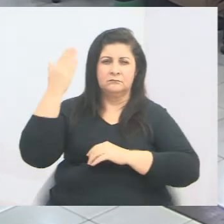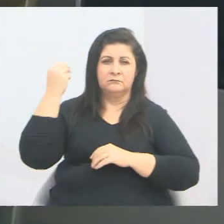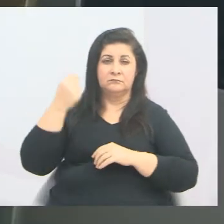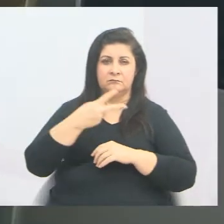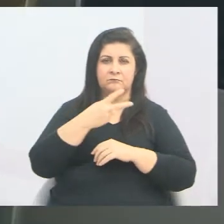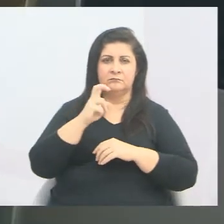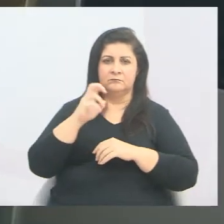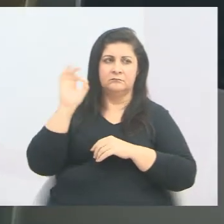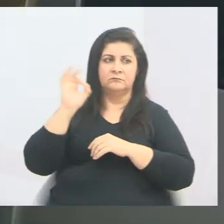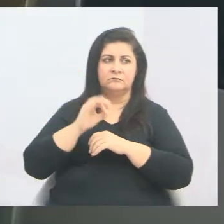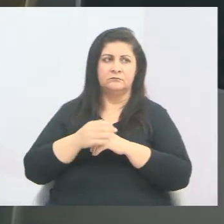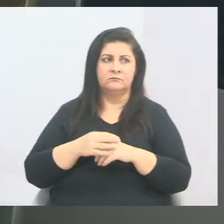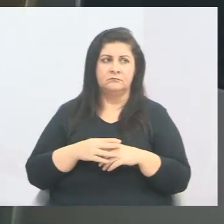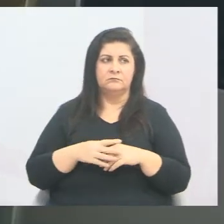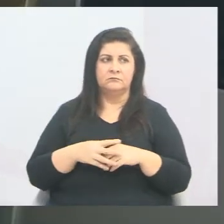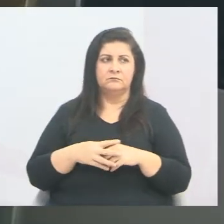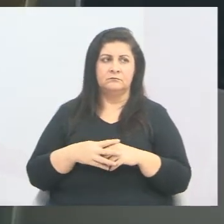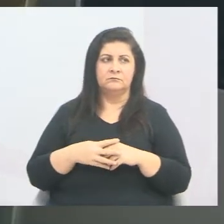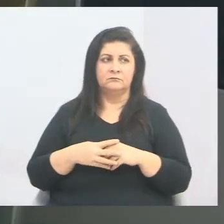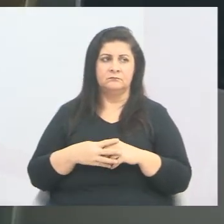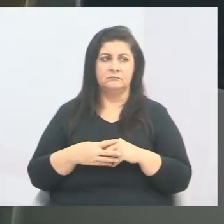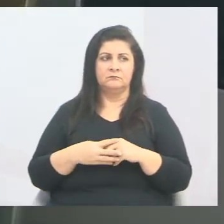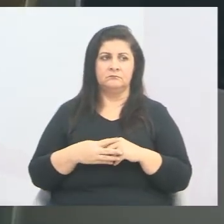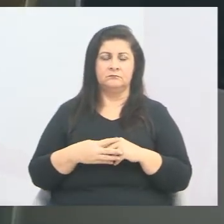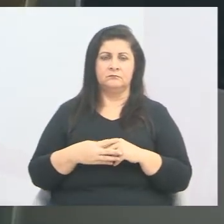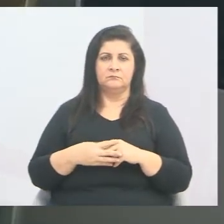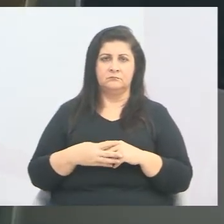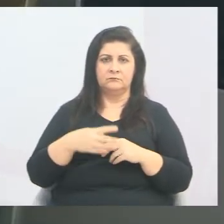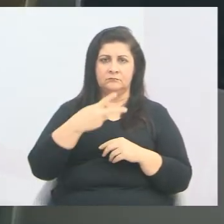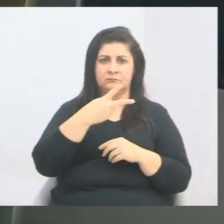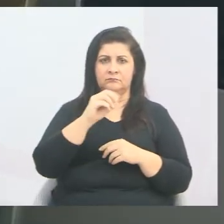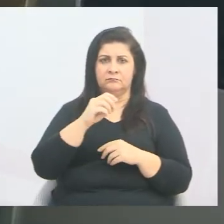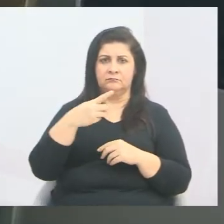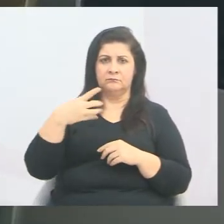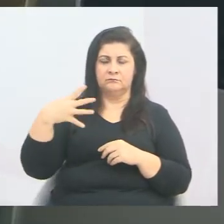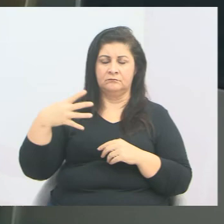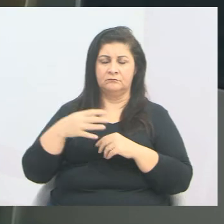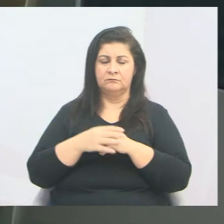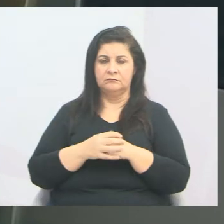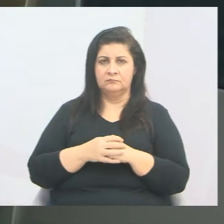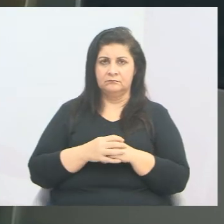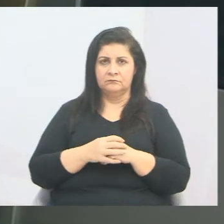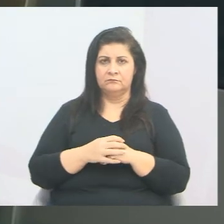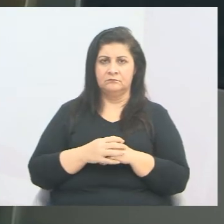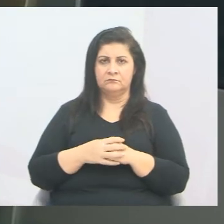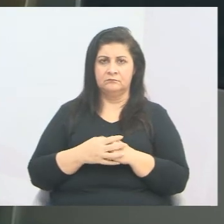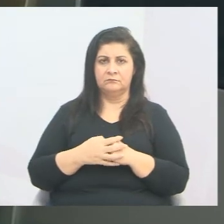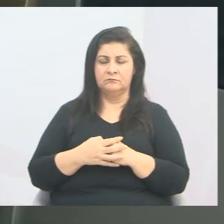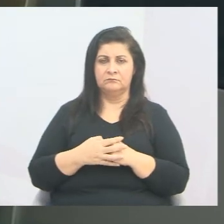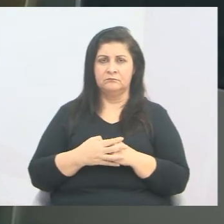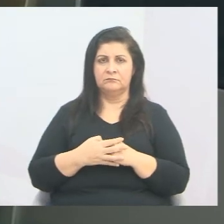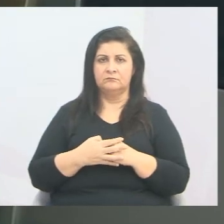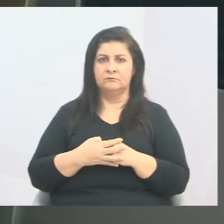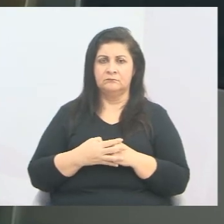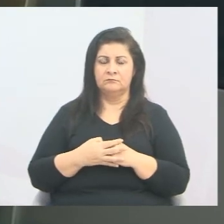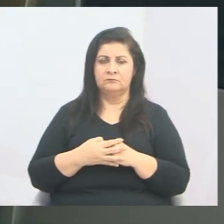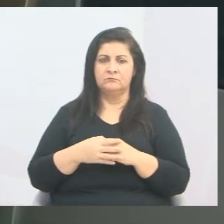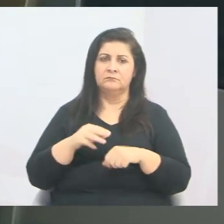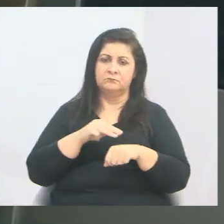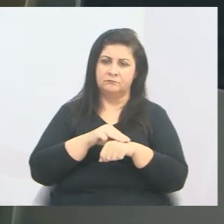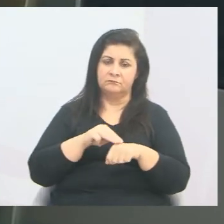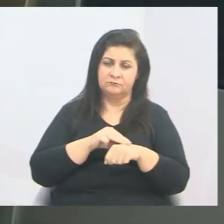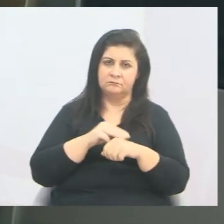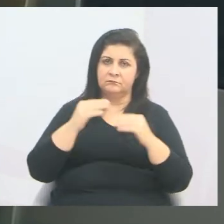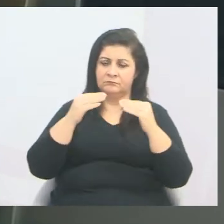também naquele mandato, e a gente em 2014 a gente teve essa conversa e foi